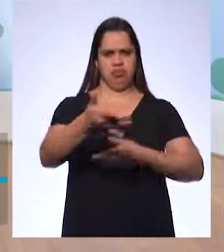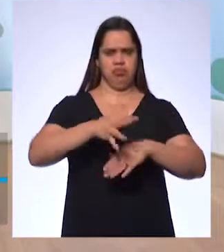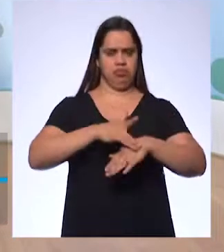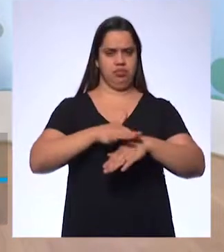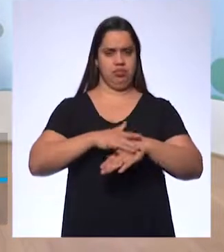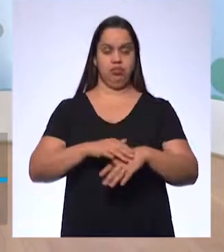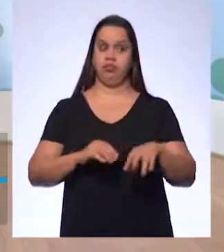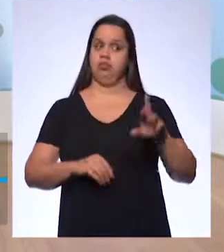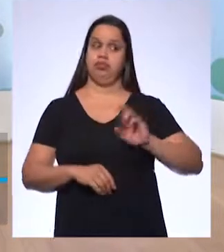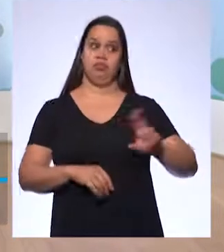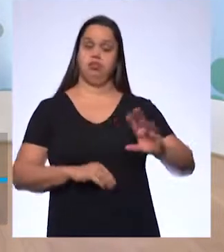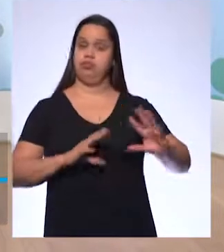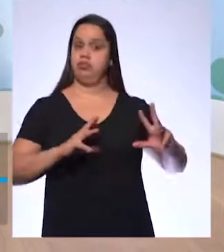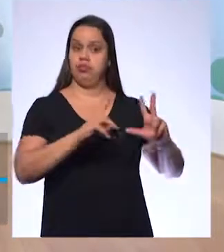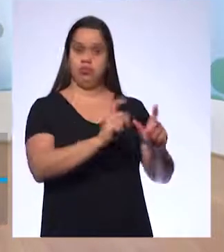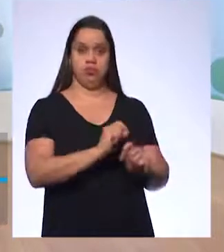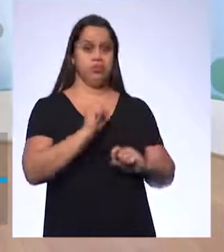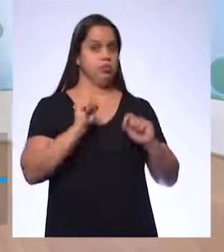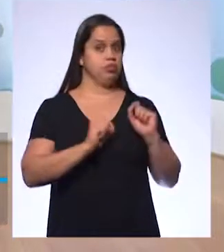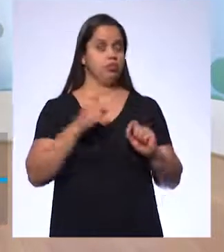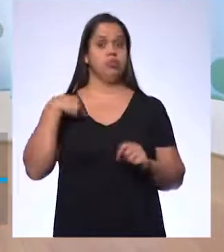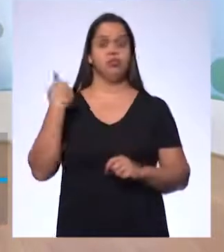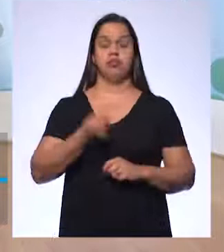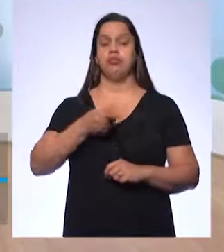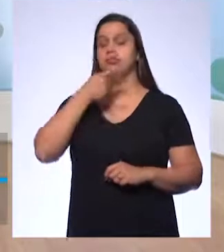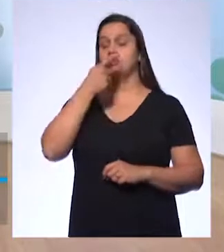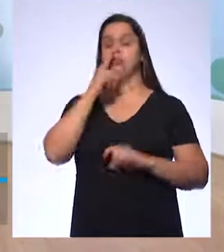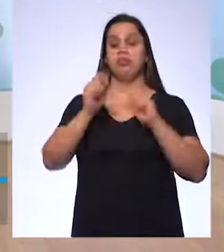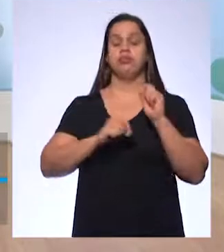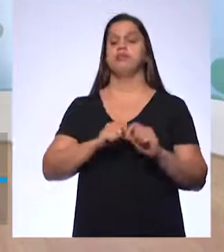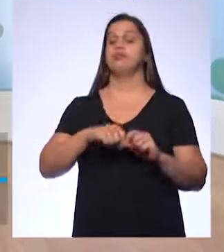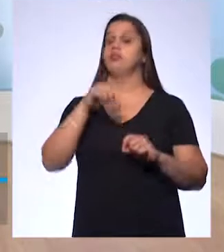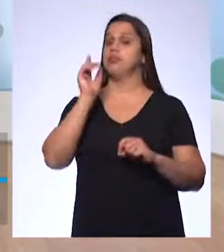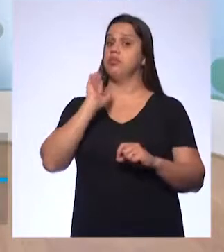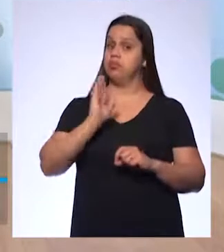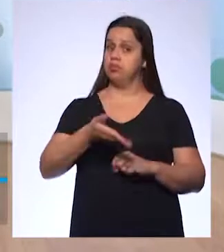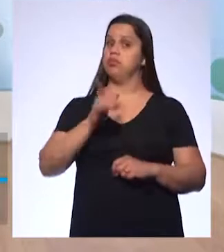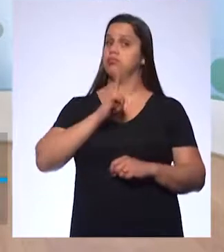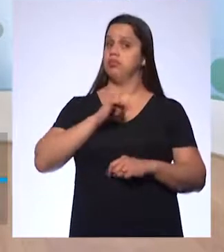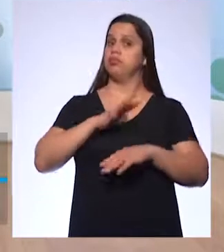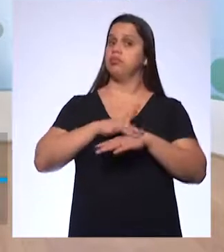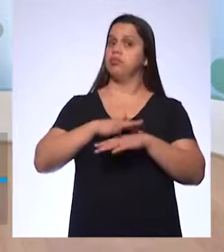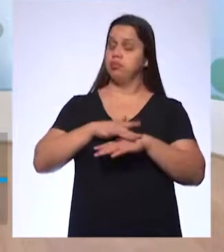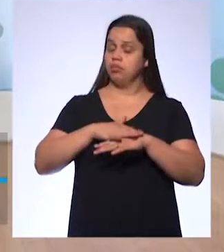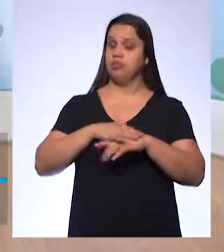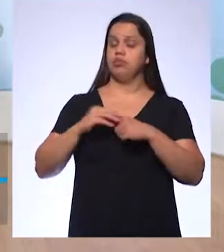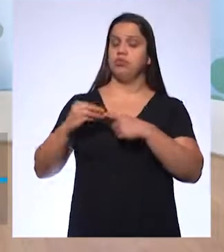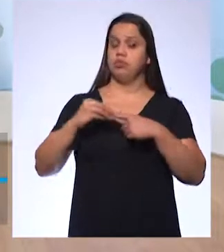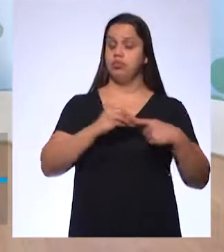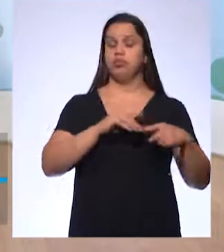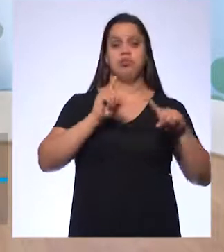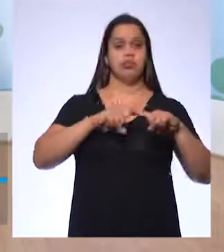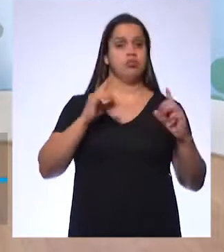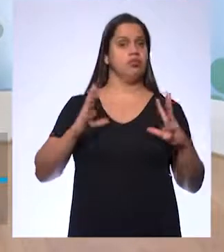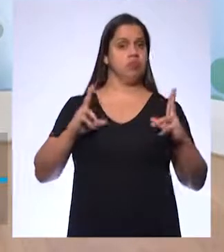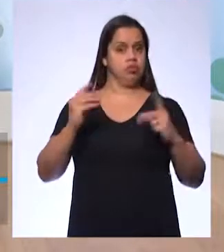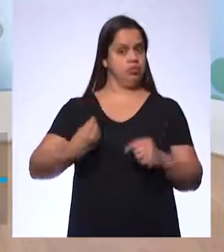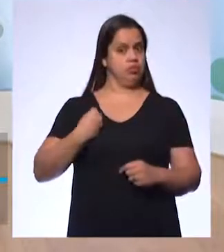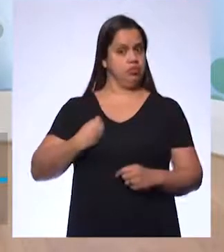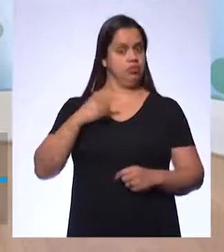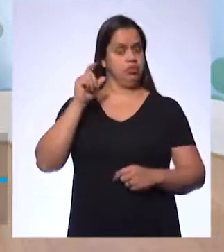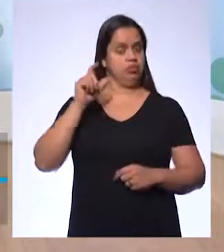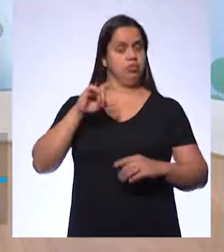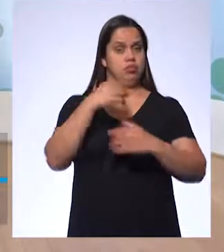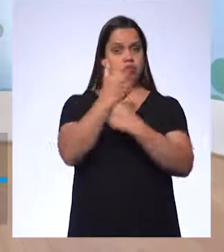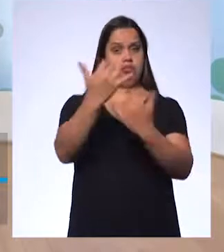Nem todos. Gente, a gente está falando aqui dos que causam doença. Tá, mas todos os seres vivos que tem na natureza,